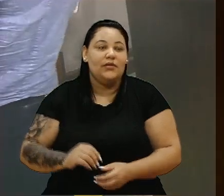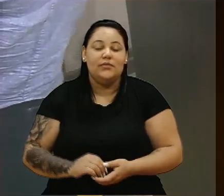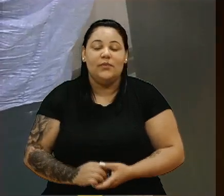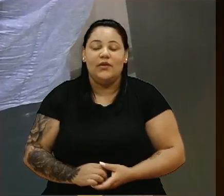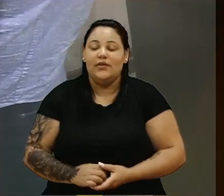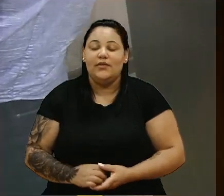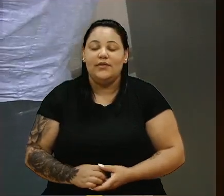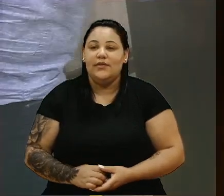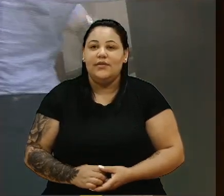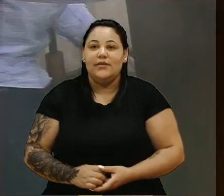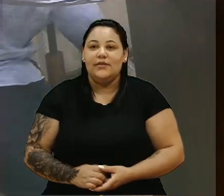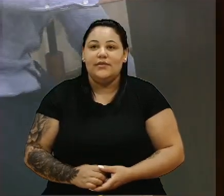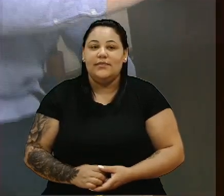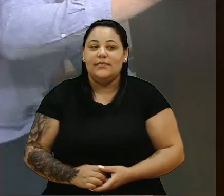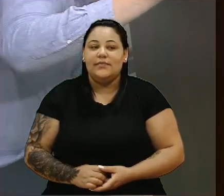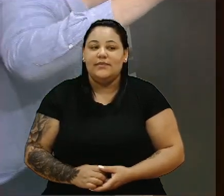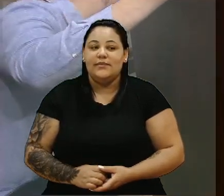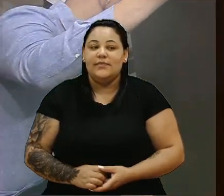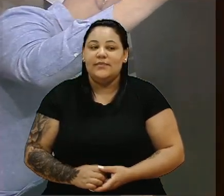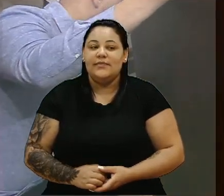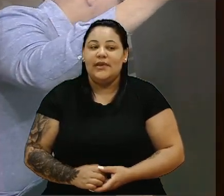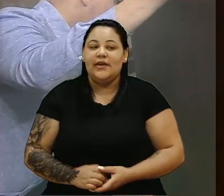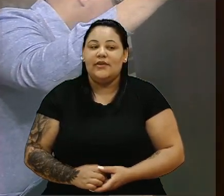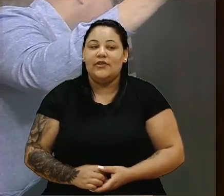Tem que ficar mais para trás.